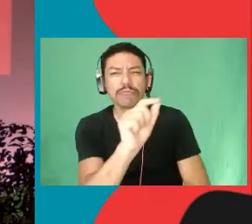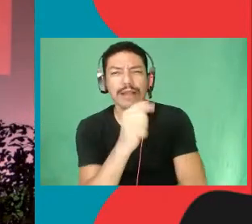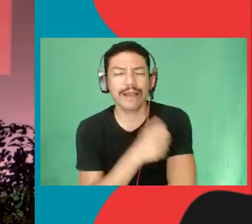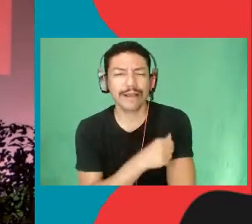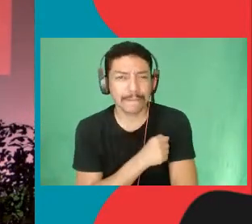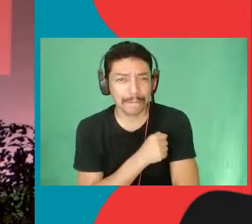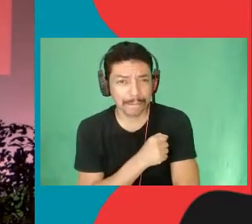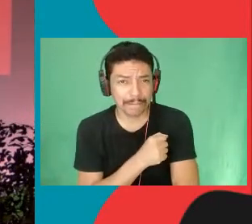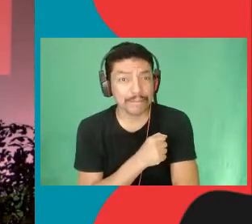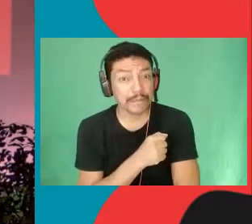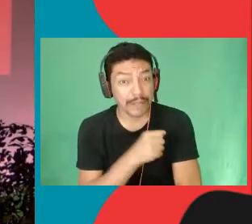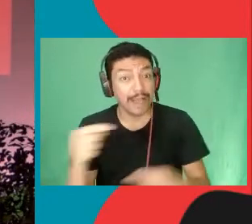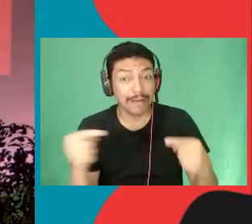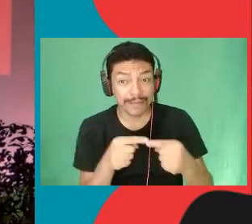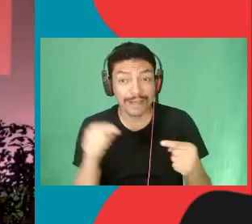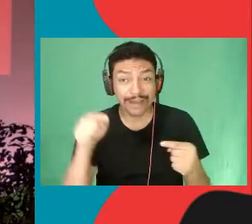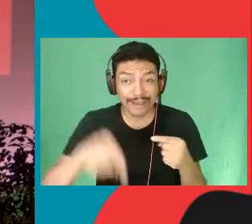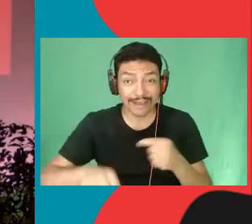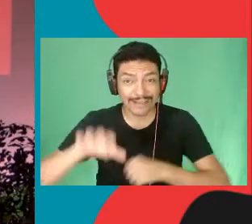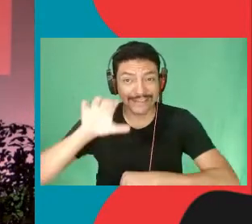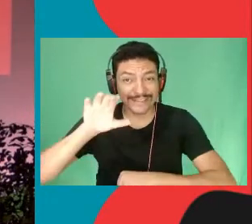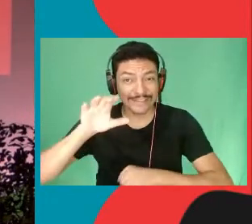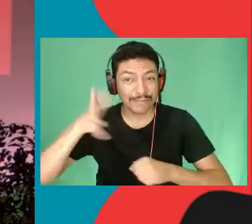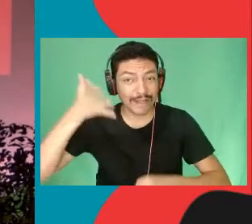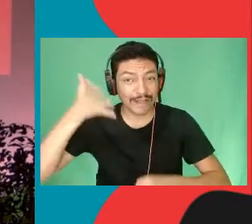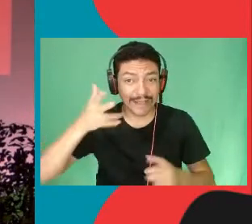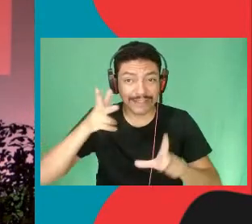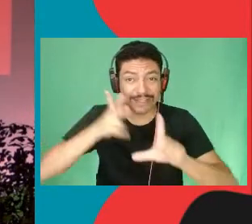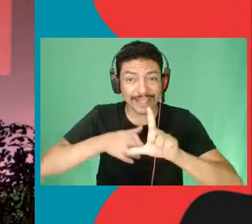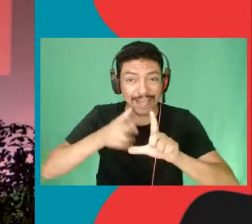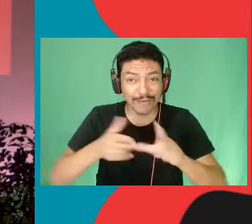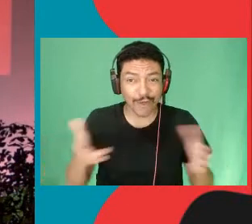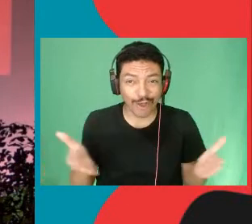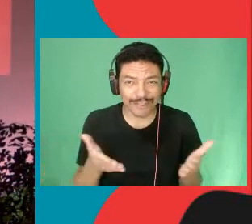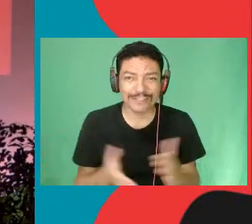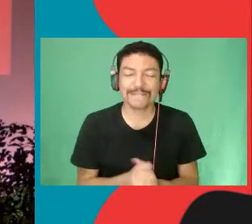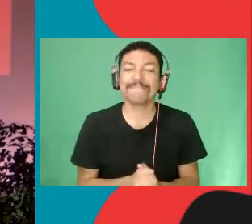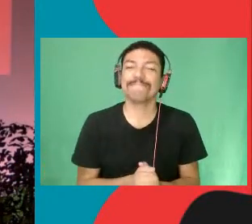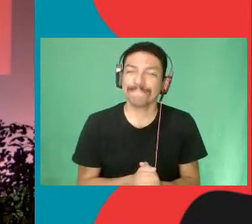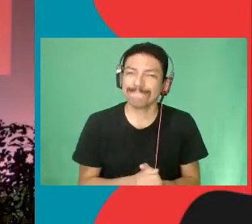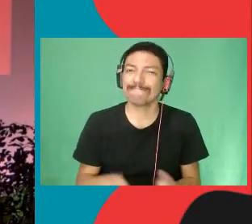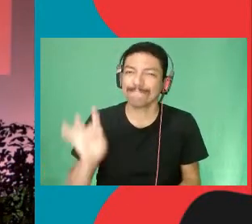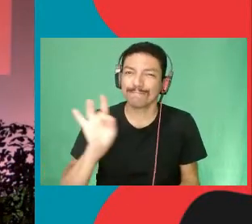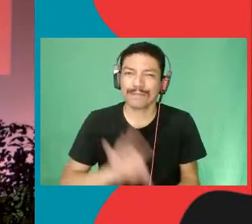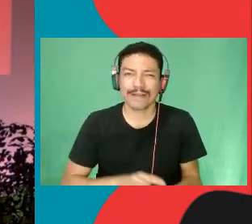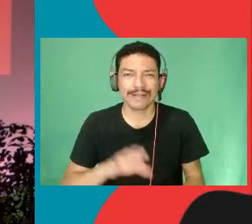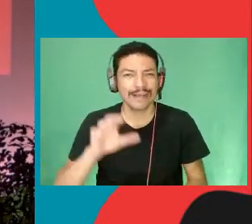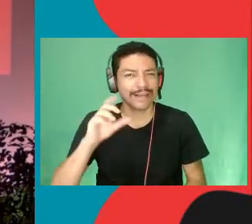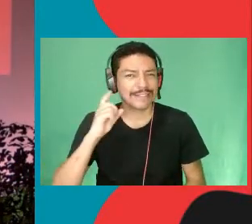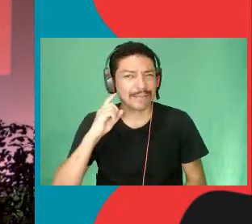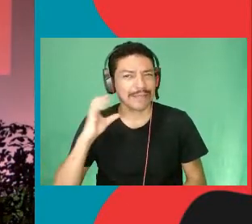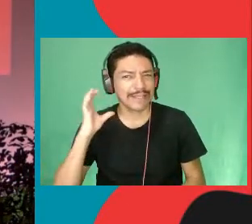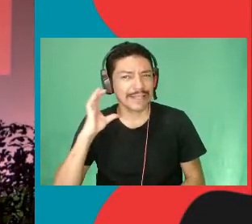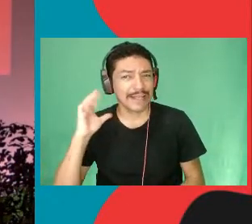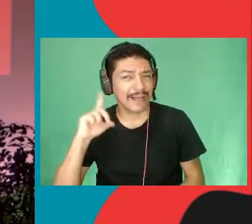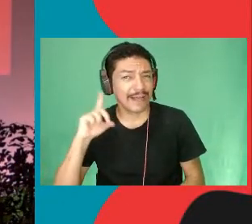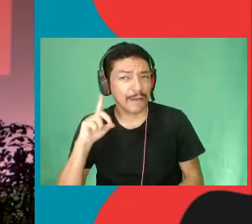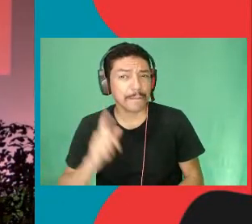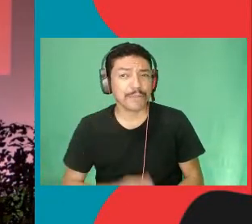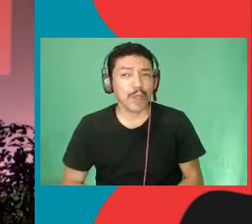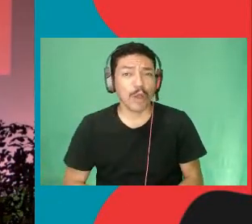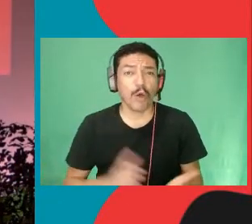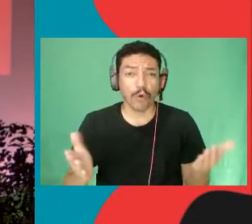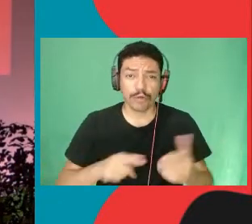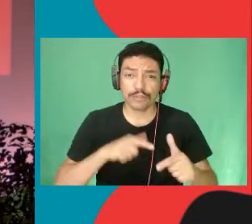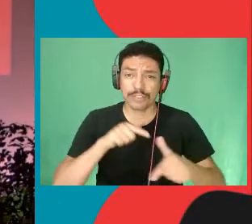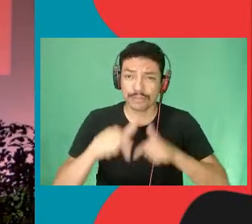completamente com esse evento, fala um pouco da atuação de vocês para a gente. Isso aí, Ká, bacana. A gente trabalha hoje com diversidade e inclusão,